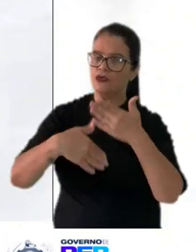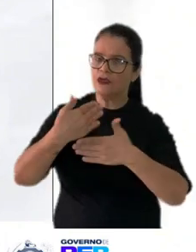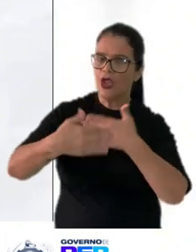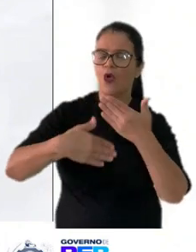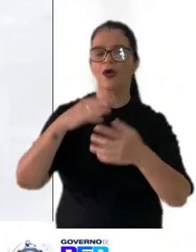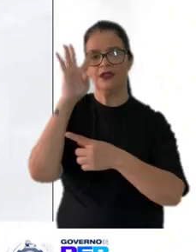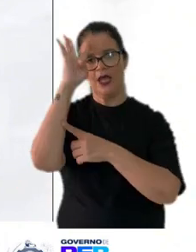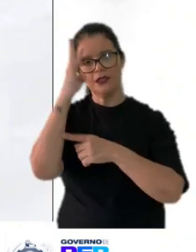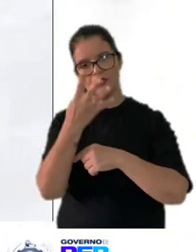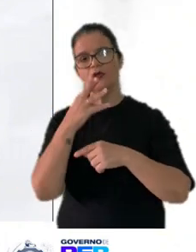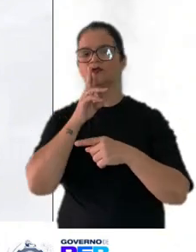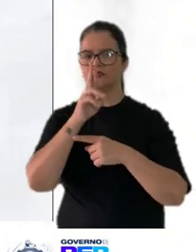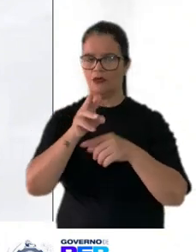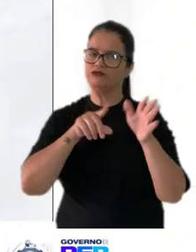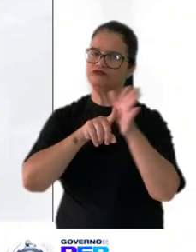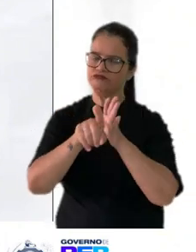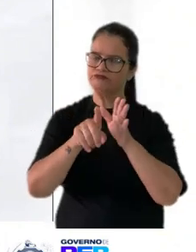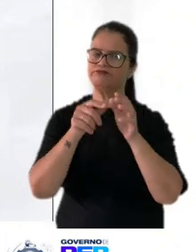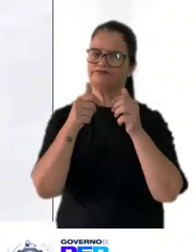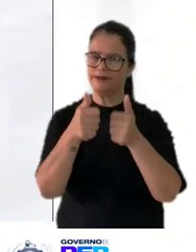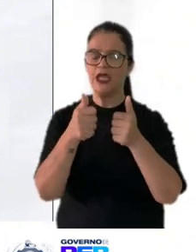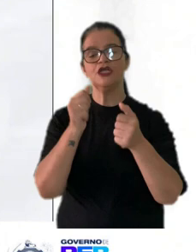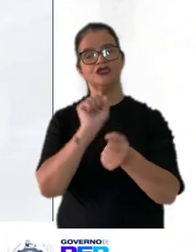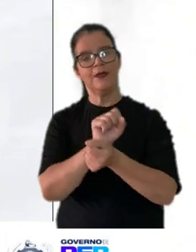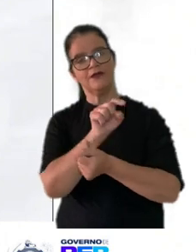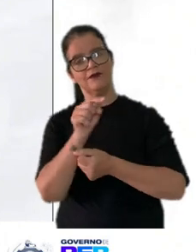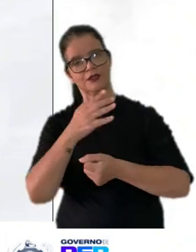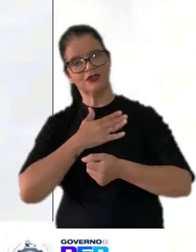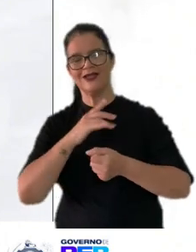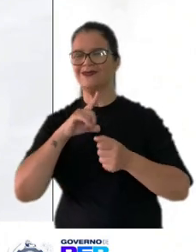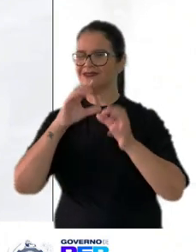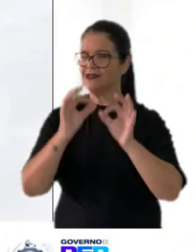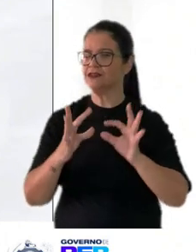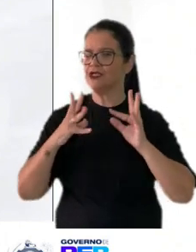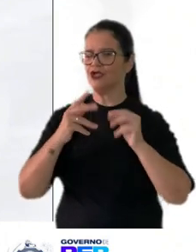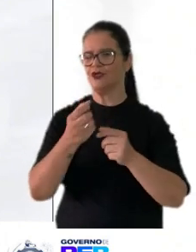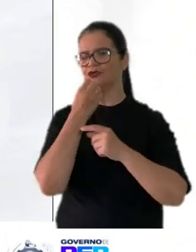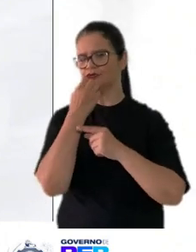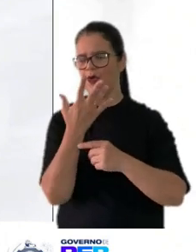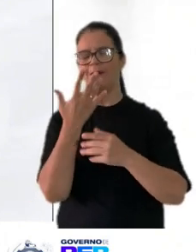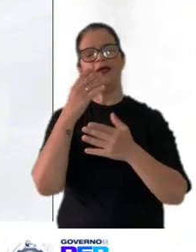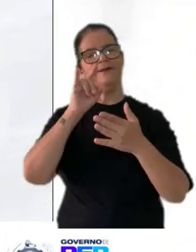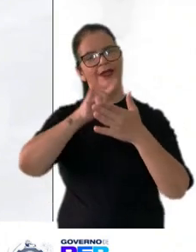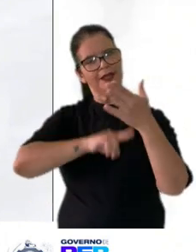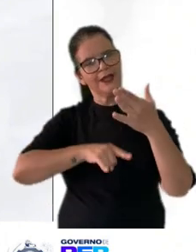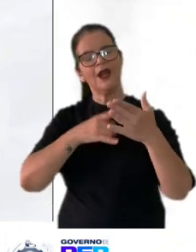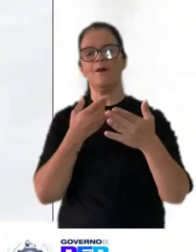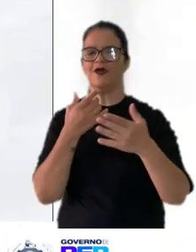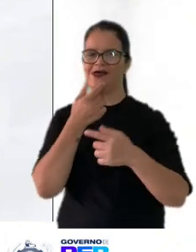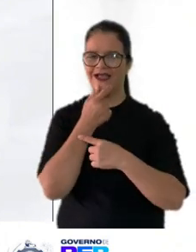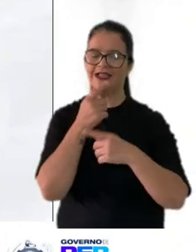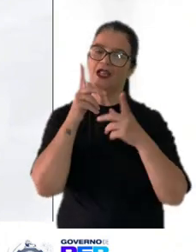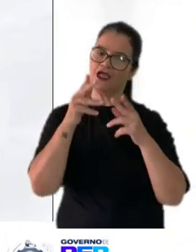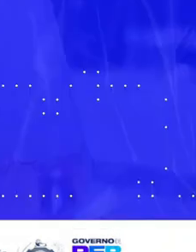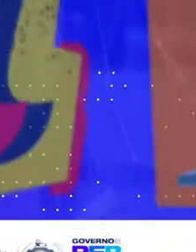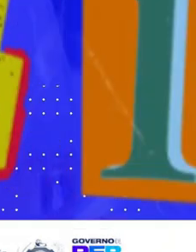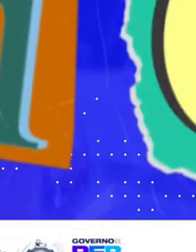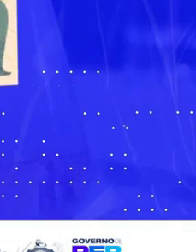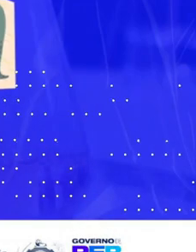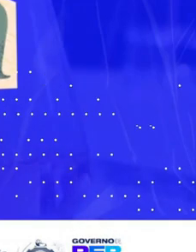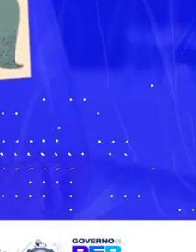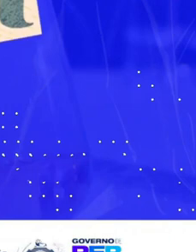das questões espero que vocês tenham gostado tenho certeza que todo mundo se deu super bem na prova de inglês e é isso até a próxima gente